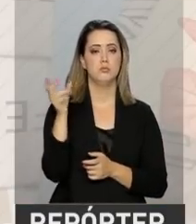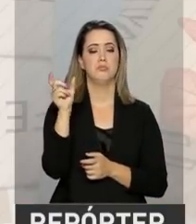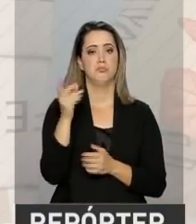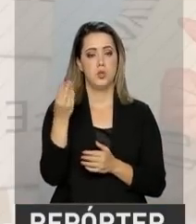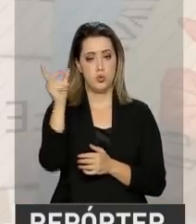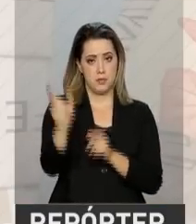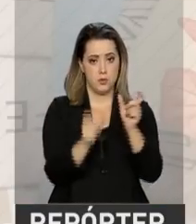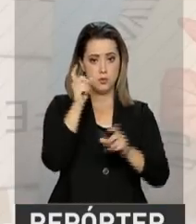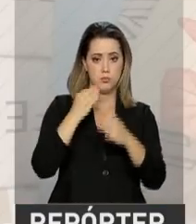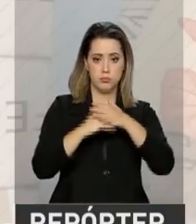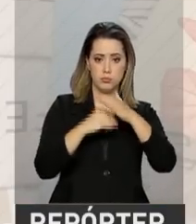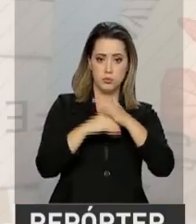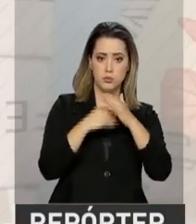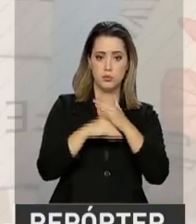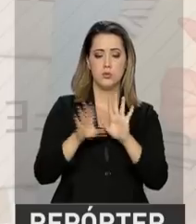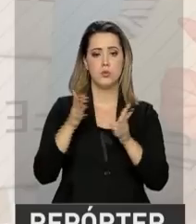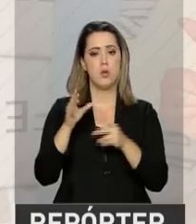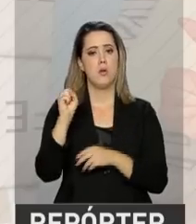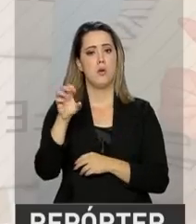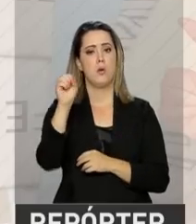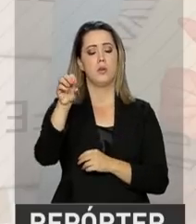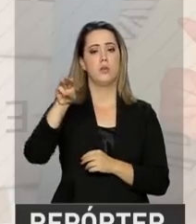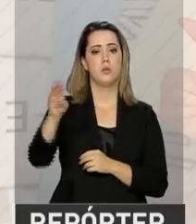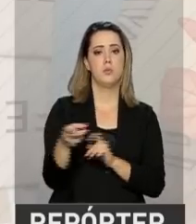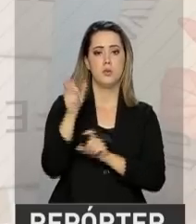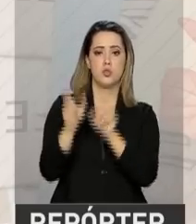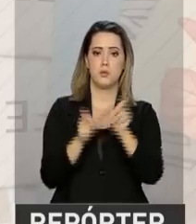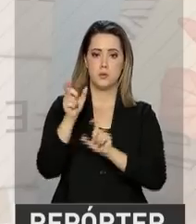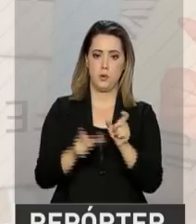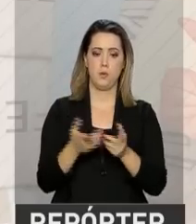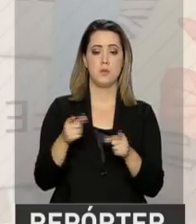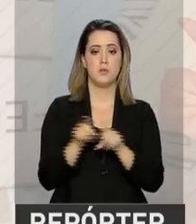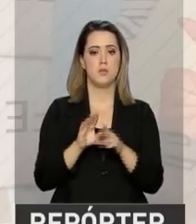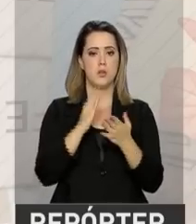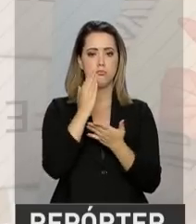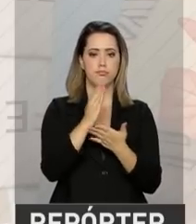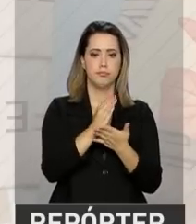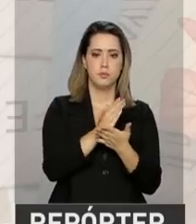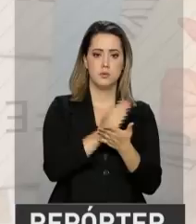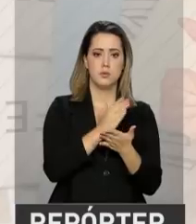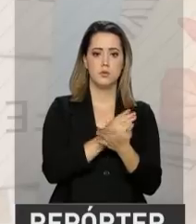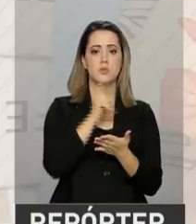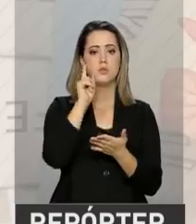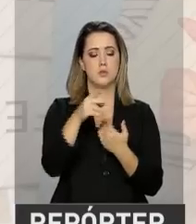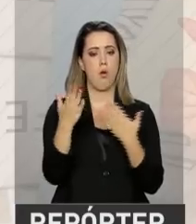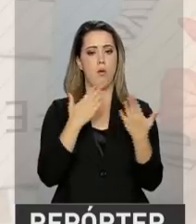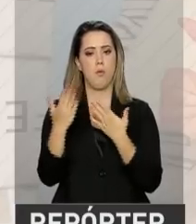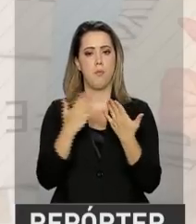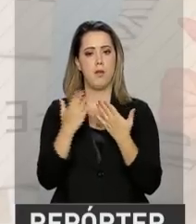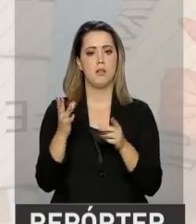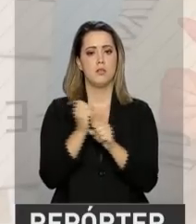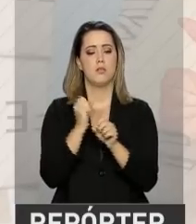os depósitos beneficiando 88 milhões de trabalhadores a divisão vai ser proporcional ao